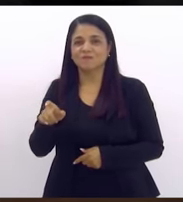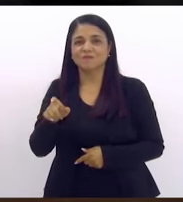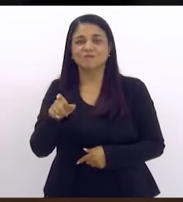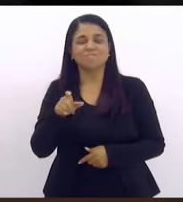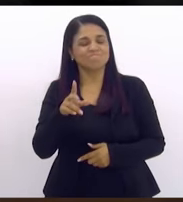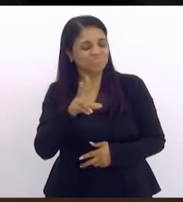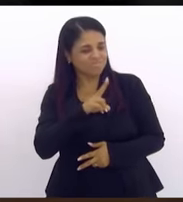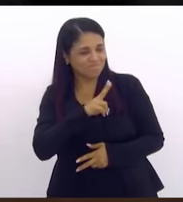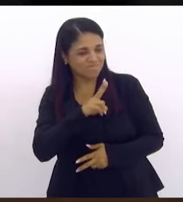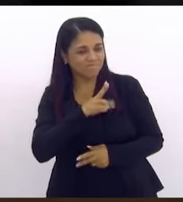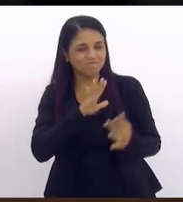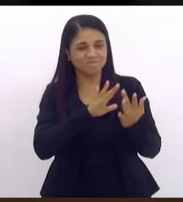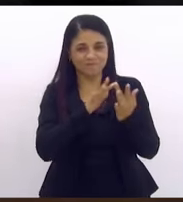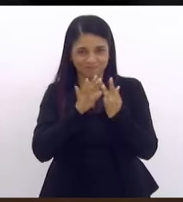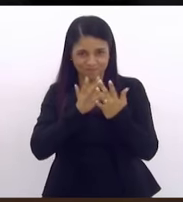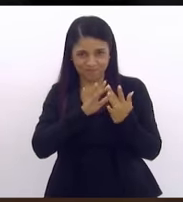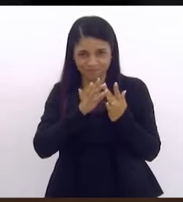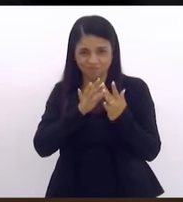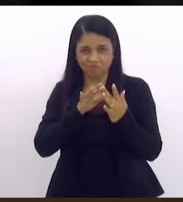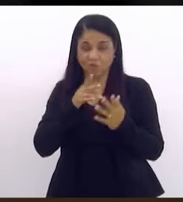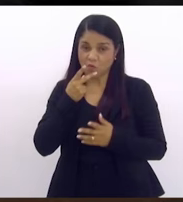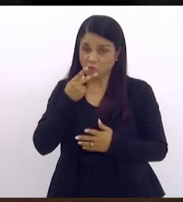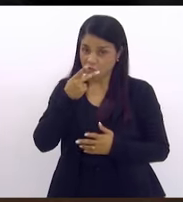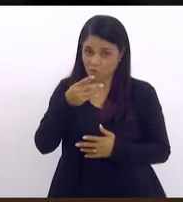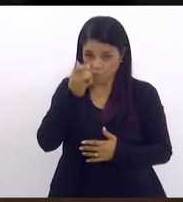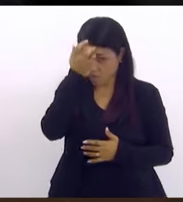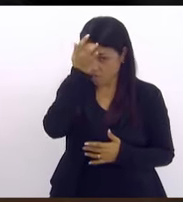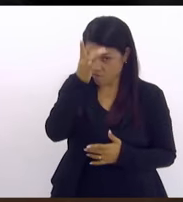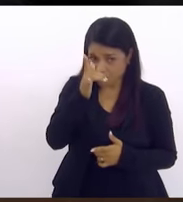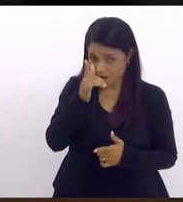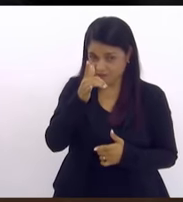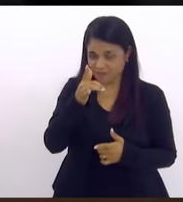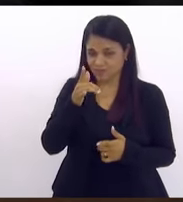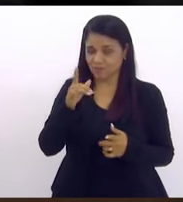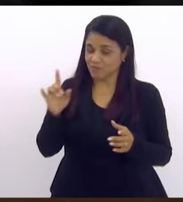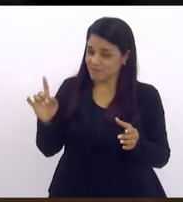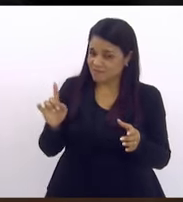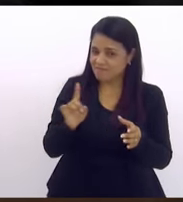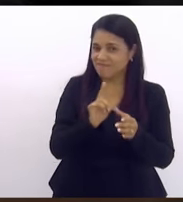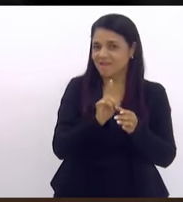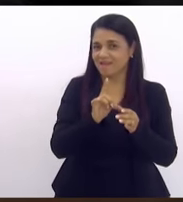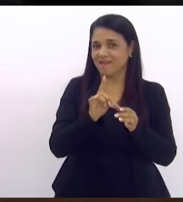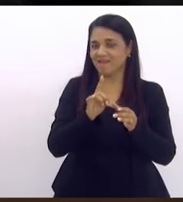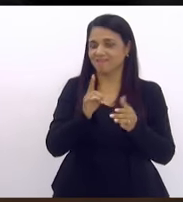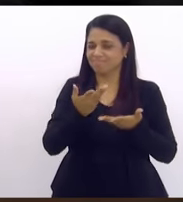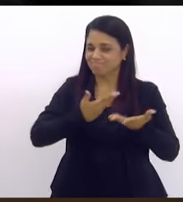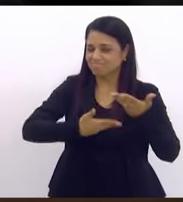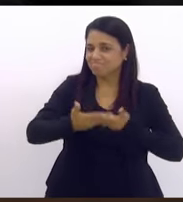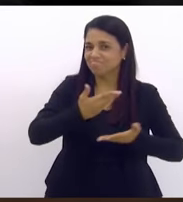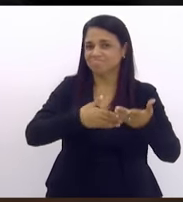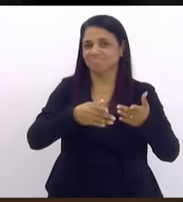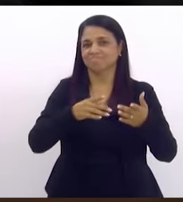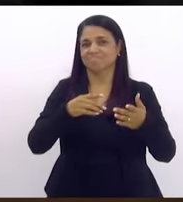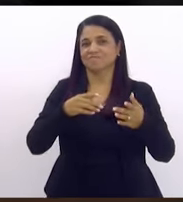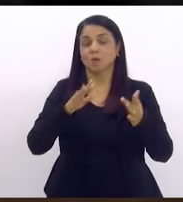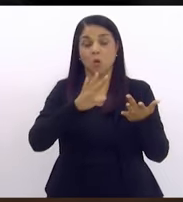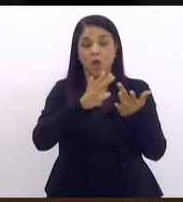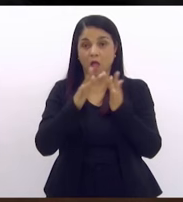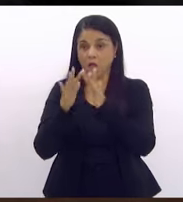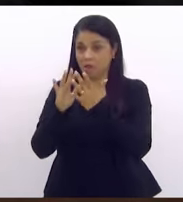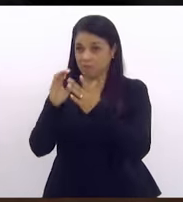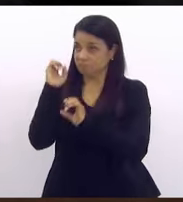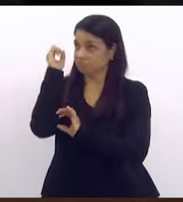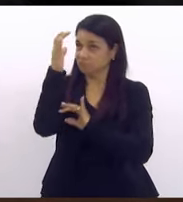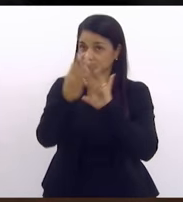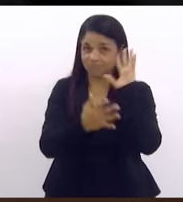sua intimidade digo isso porque não é fácil penetrar em seu círculo íntimo talvez por essa conexão com a natureza que ensina